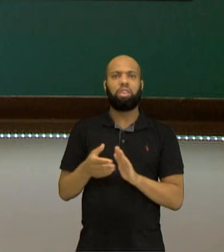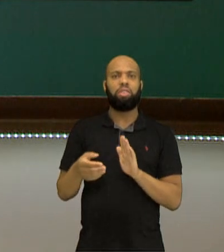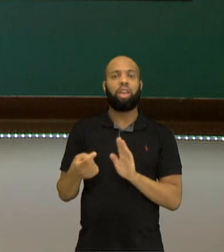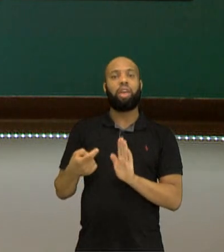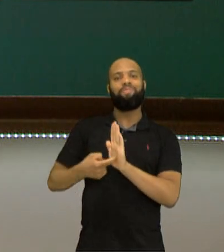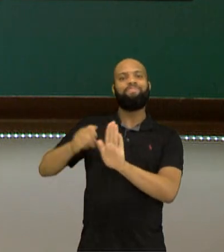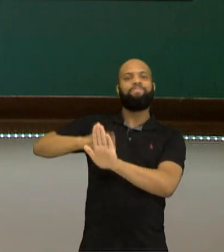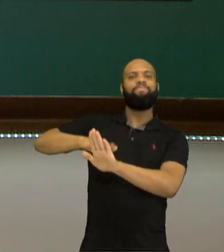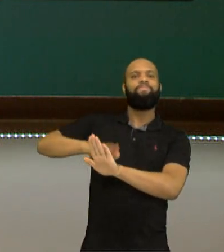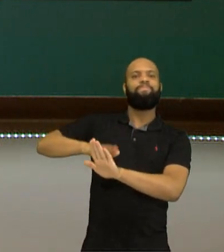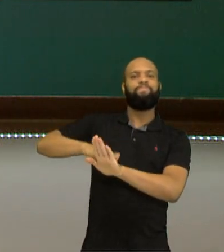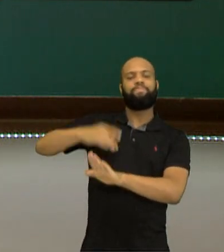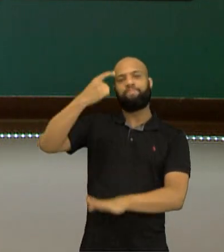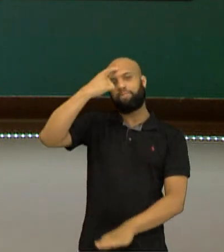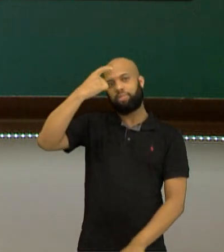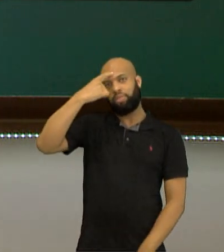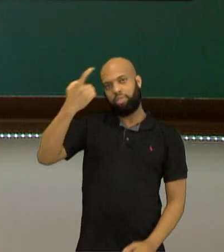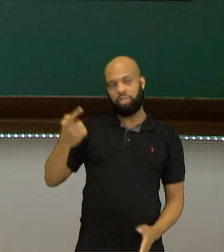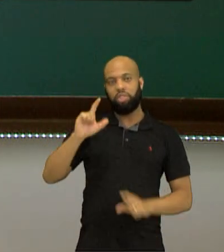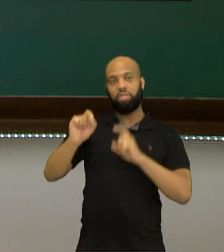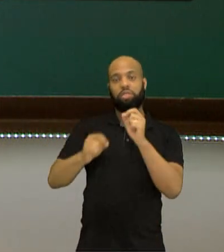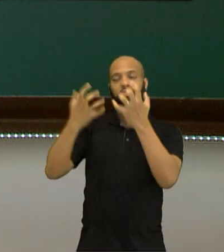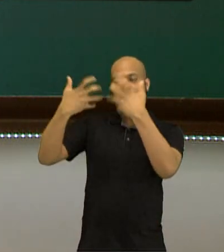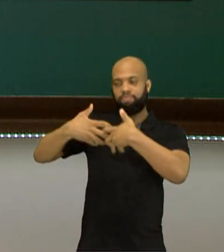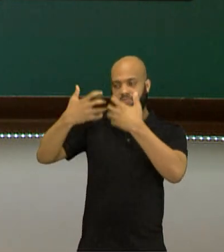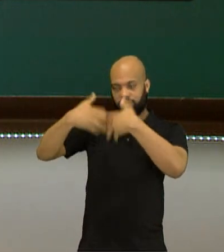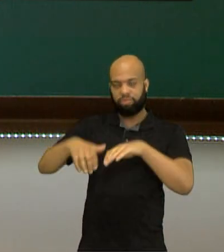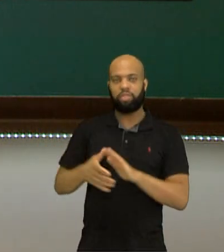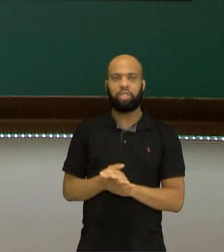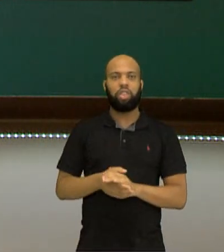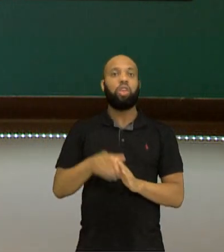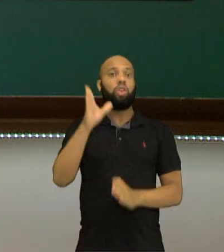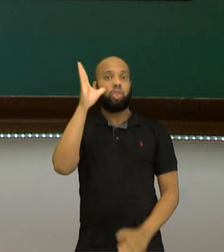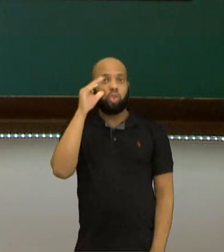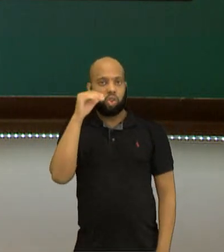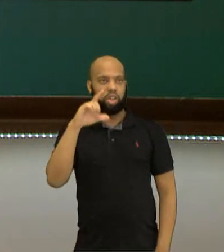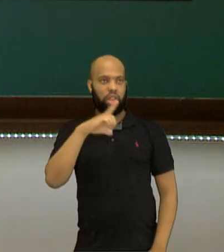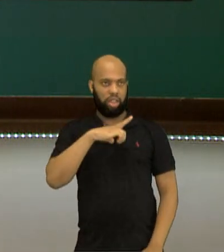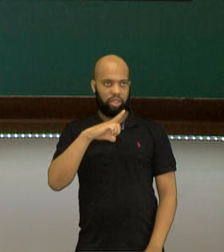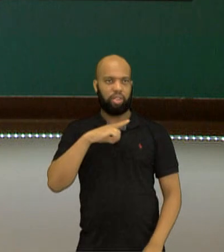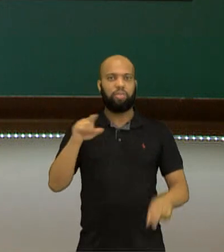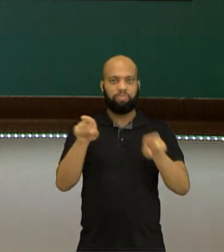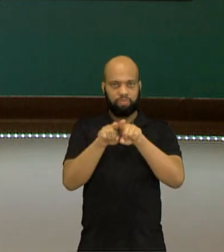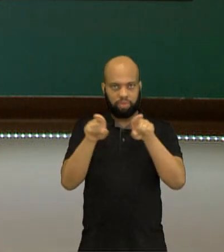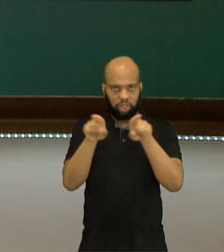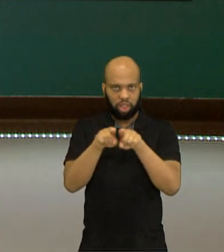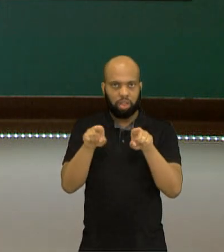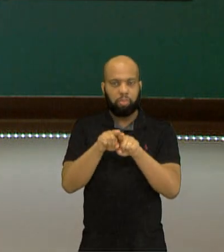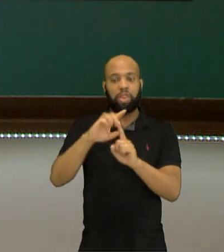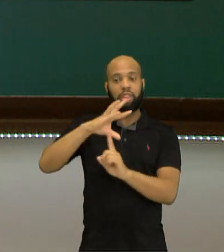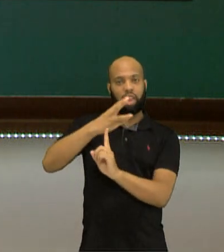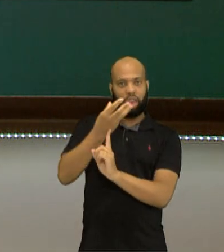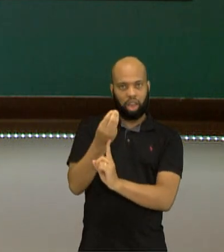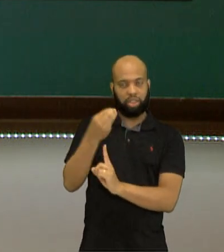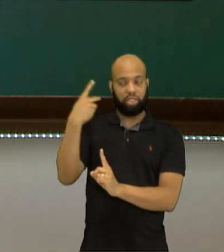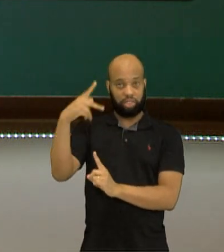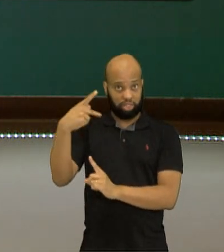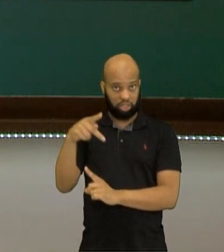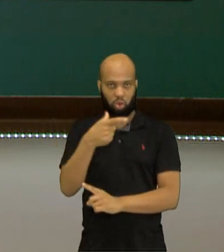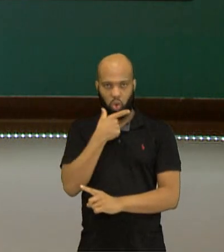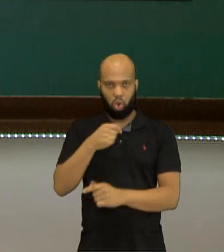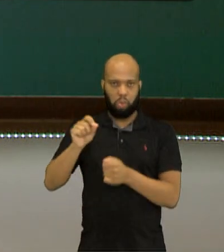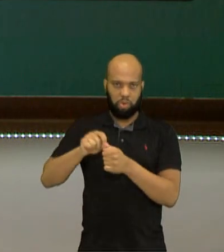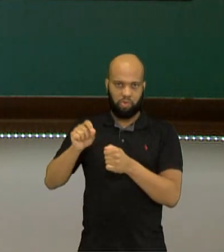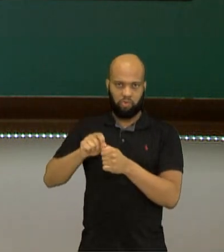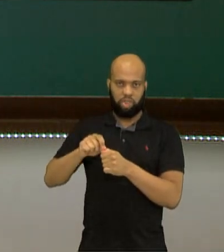ideia por detrás, na reflexão. De curiosidade, Marcel Duchamp, que em